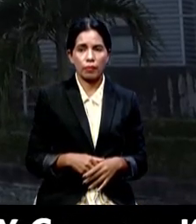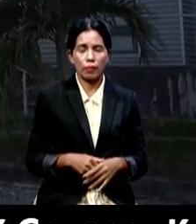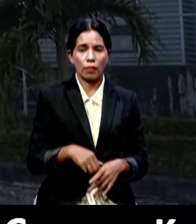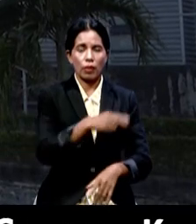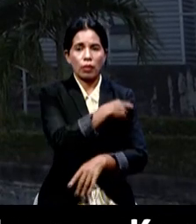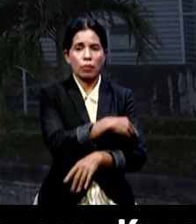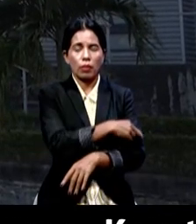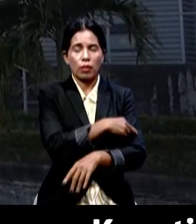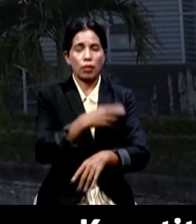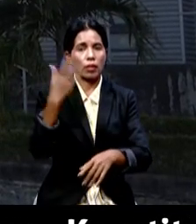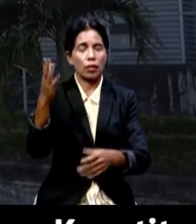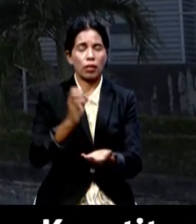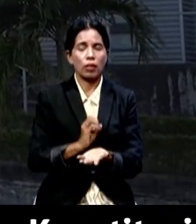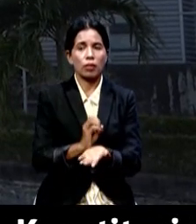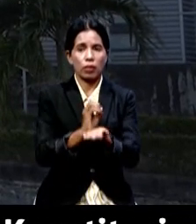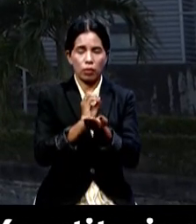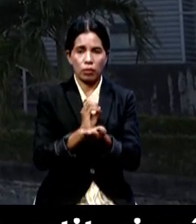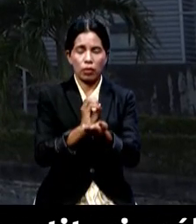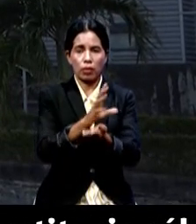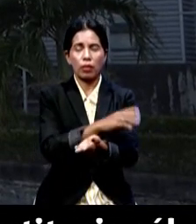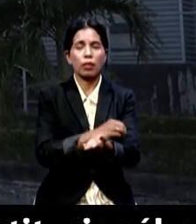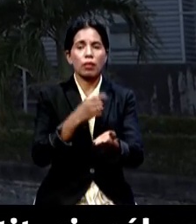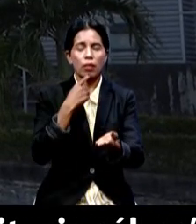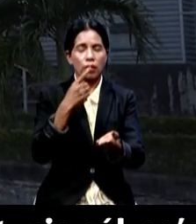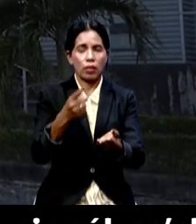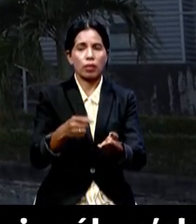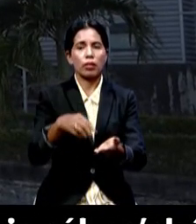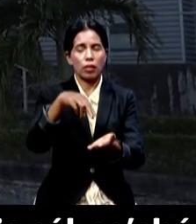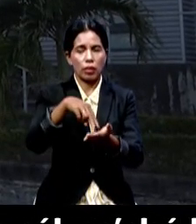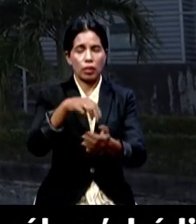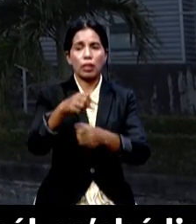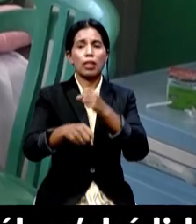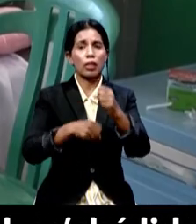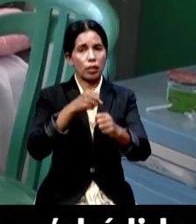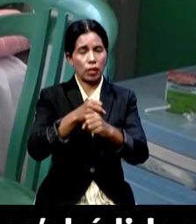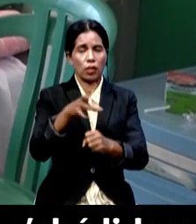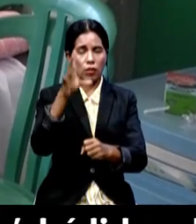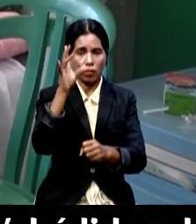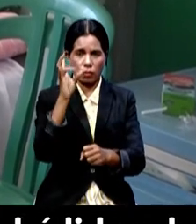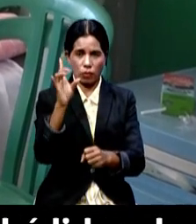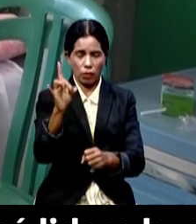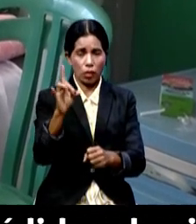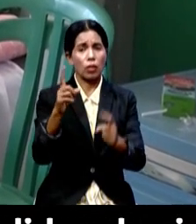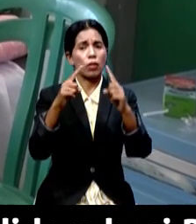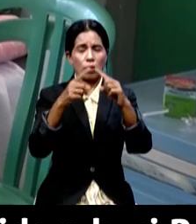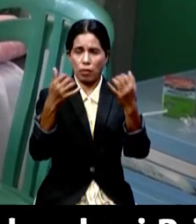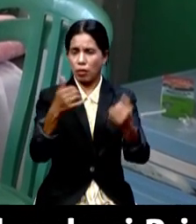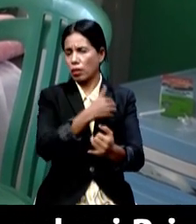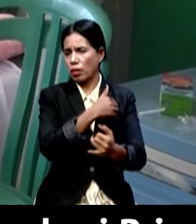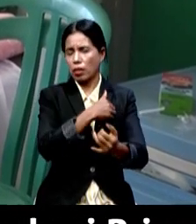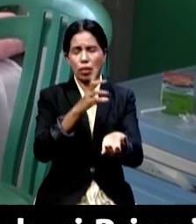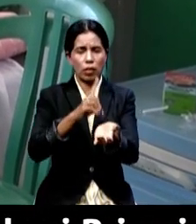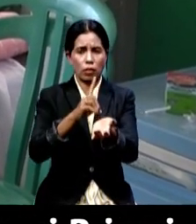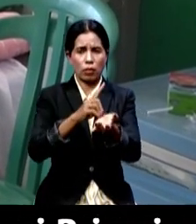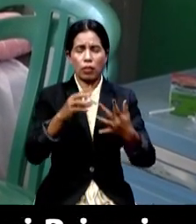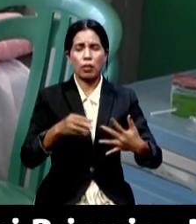Clínica cardíaca residencia administrativa especial de Cusiambeno existe quase tinha no alu ona, mas betou agora ser aqui a médico